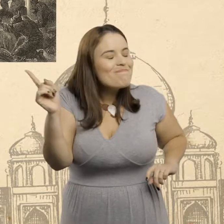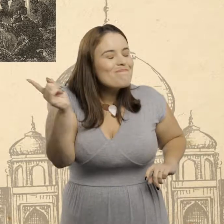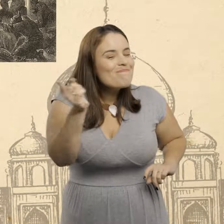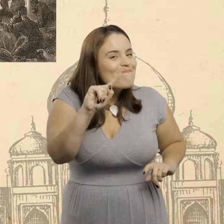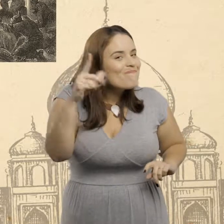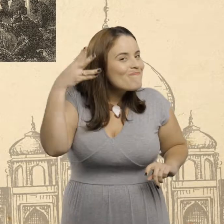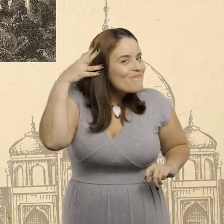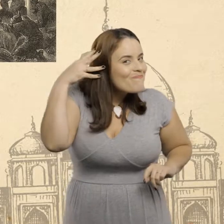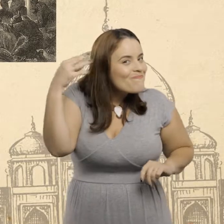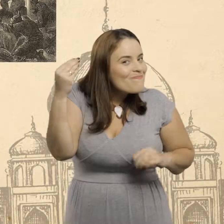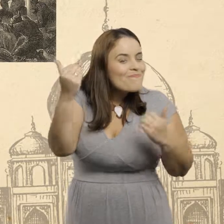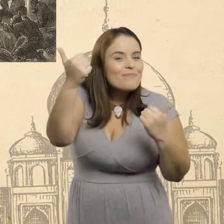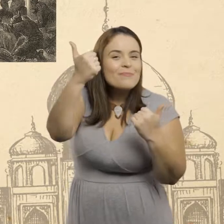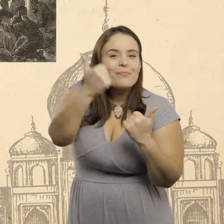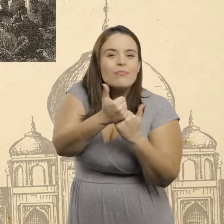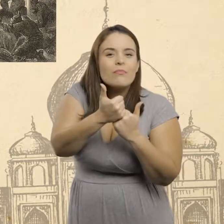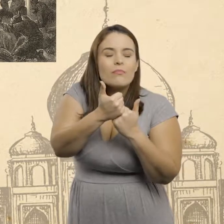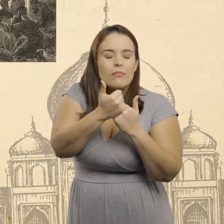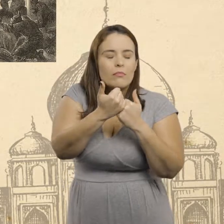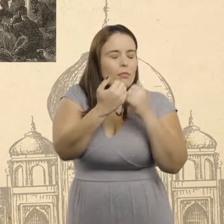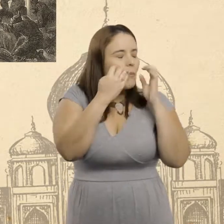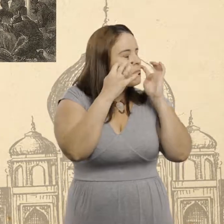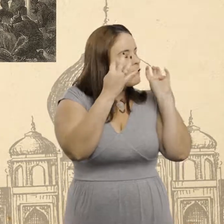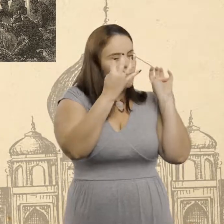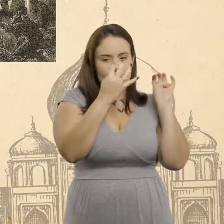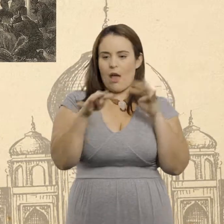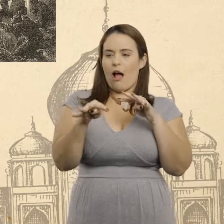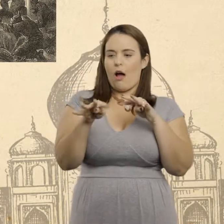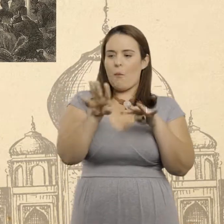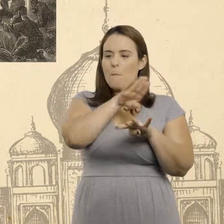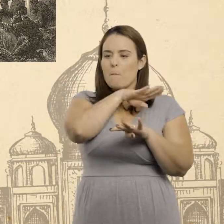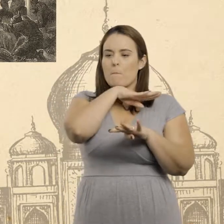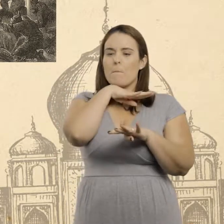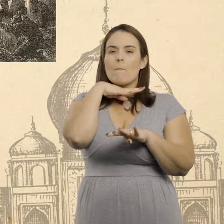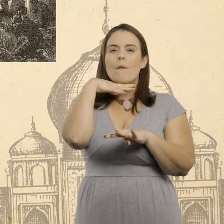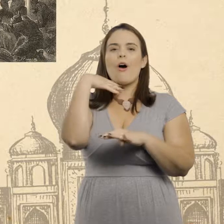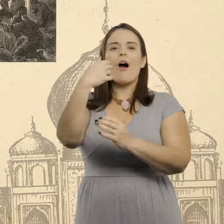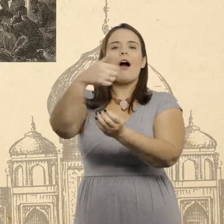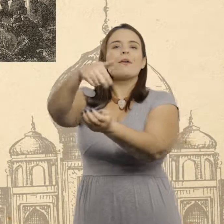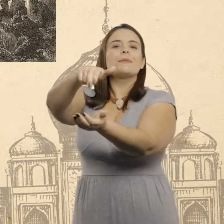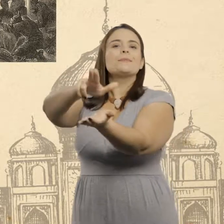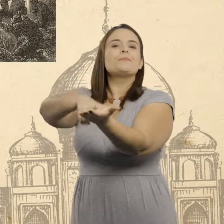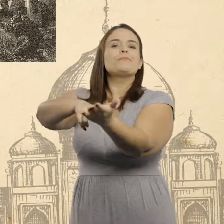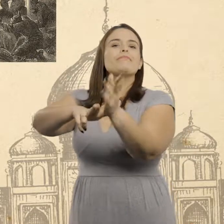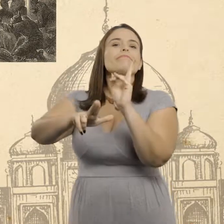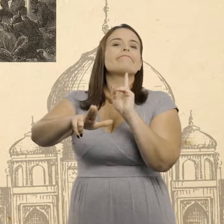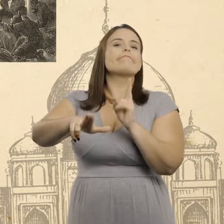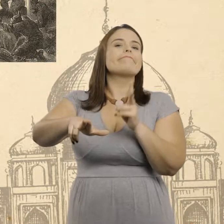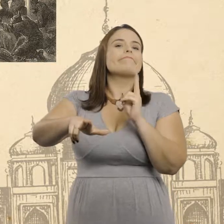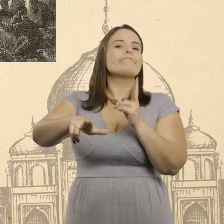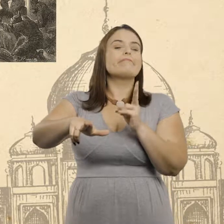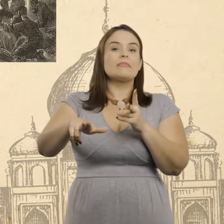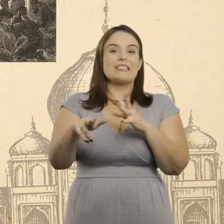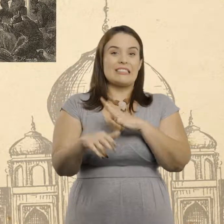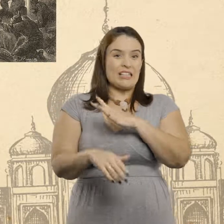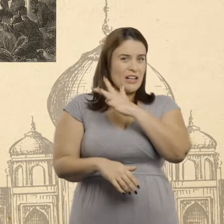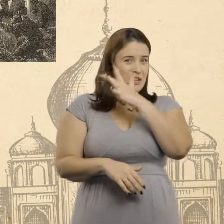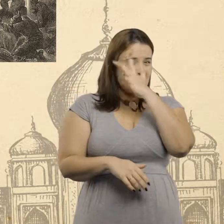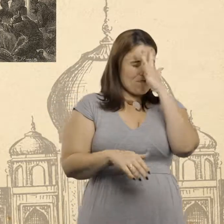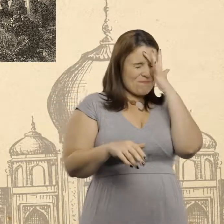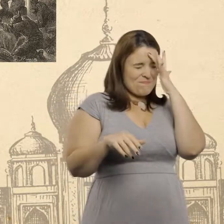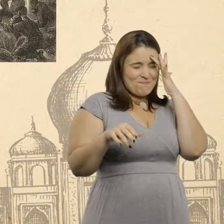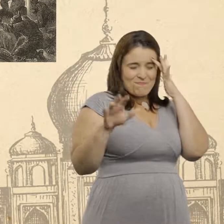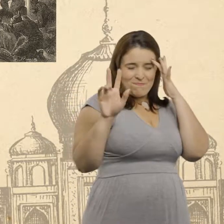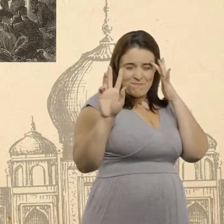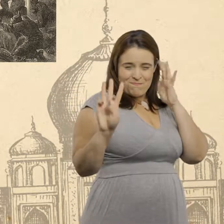Passepartout fantasiado. As pessoas perceberam que o morto de verdade ainda estava ali, no lugar da cremação. Todos